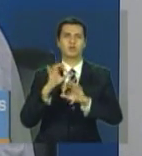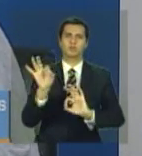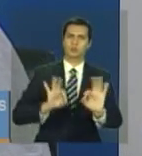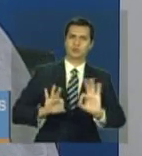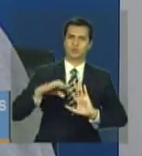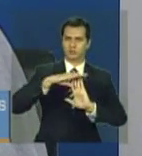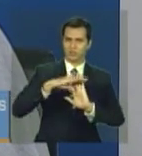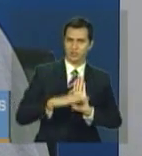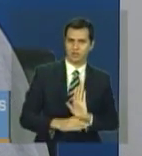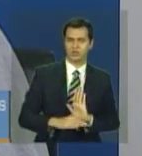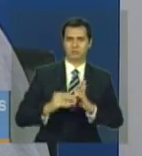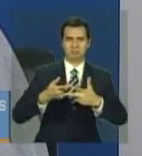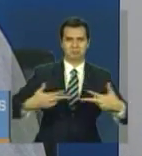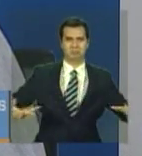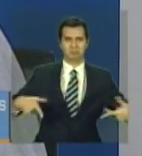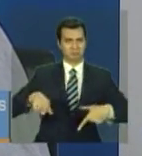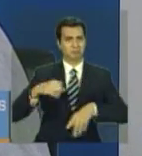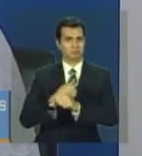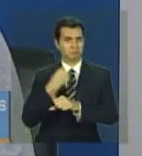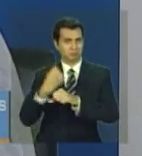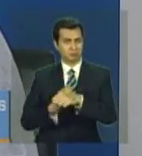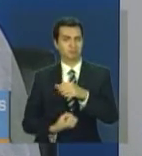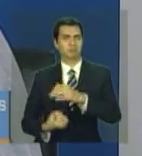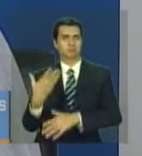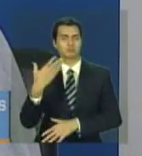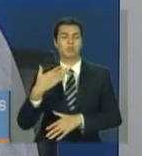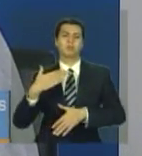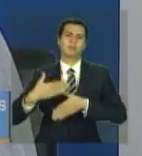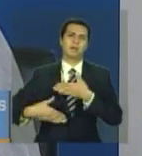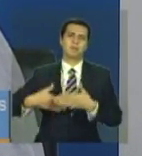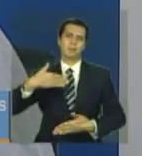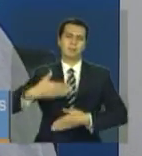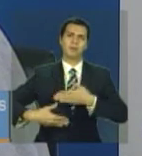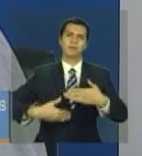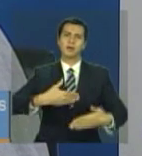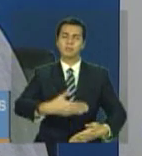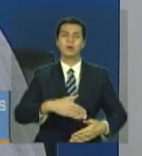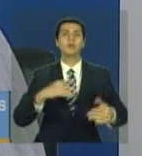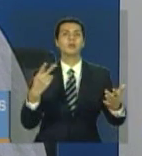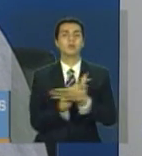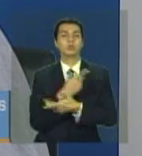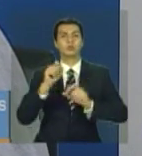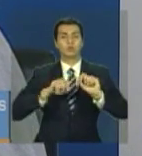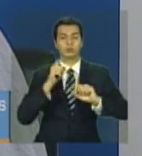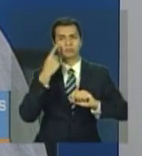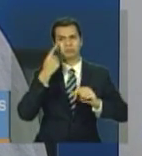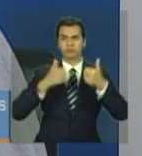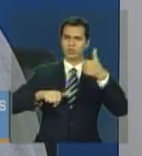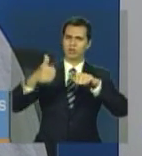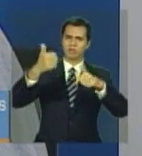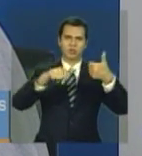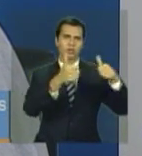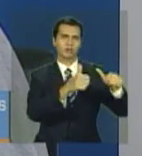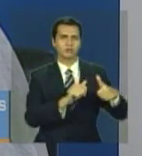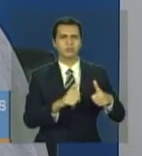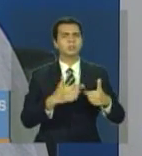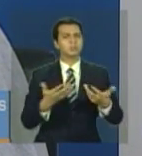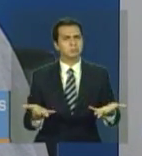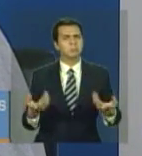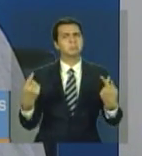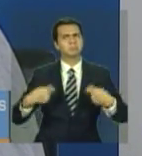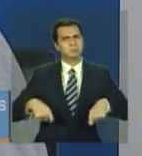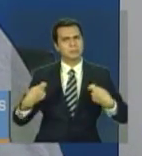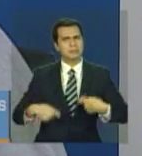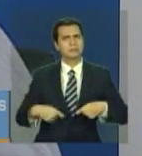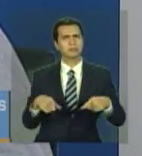apoia projeto, né? De construção, inclusive. E ao longo do tempo também foi se avaliando a necessidade de